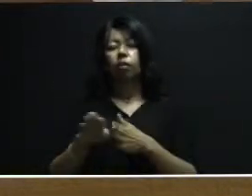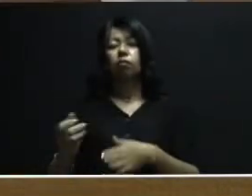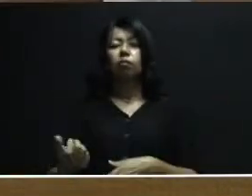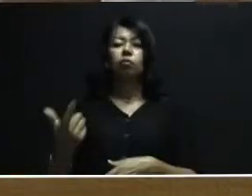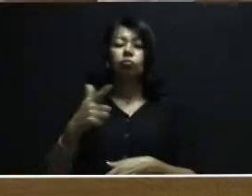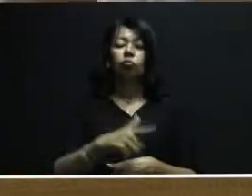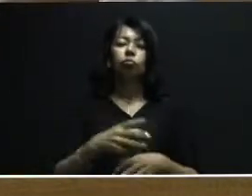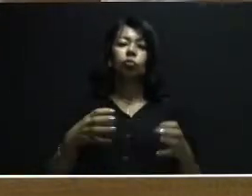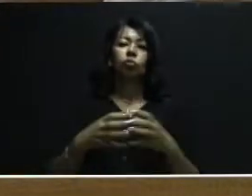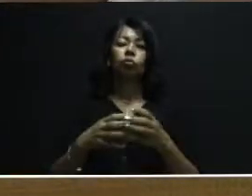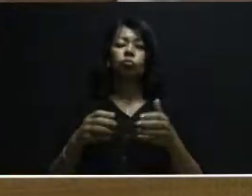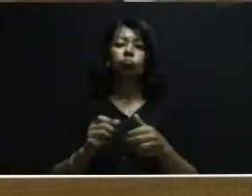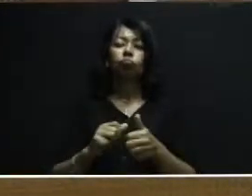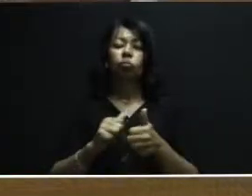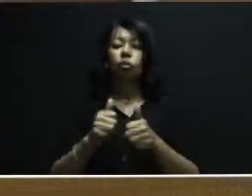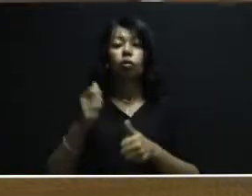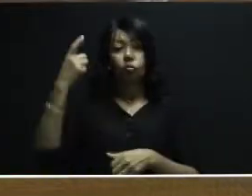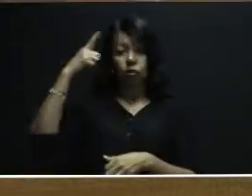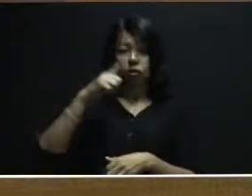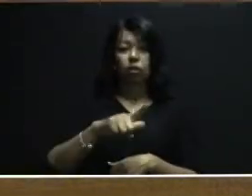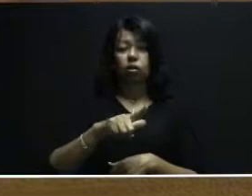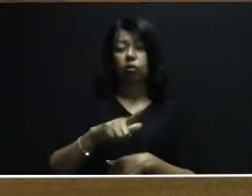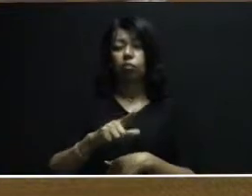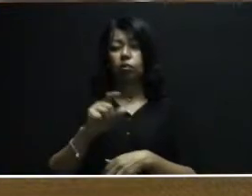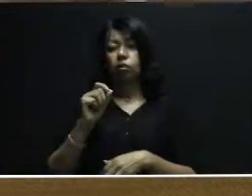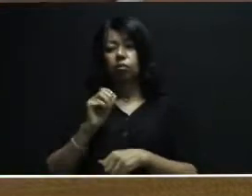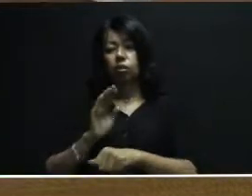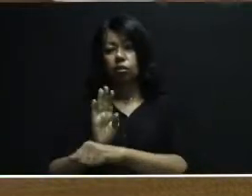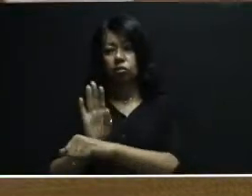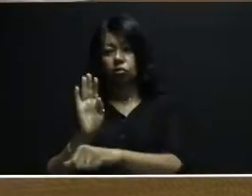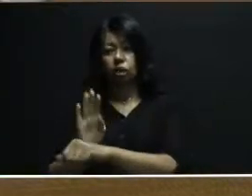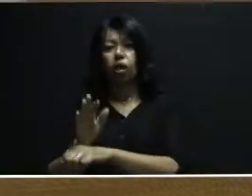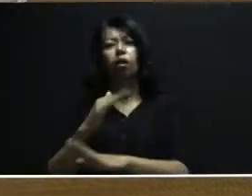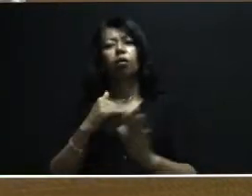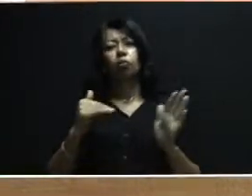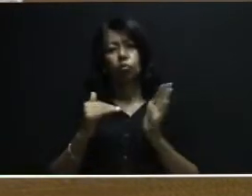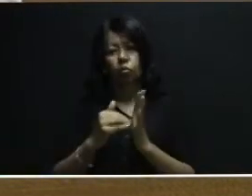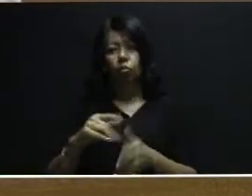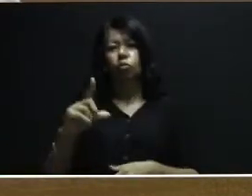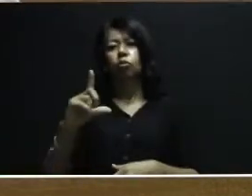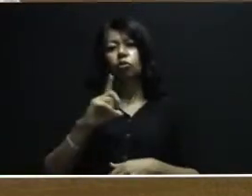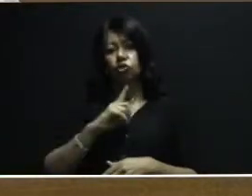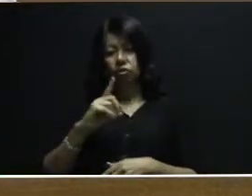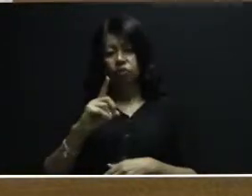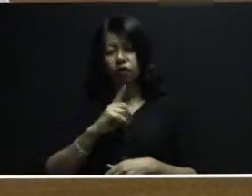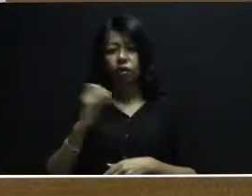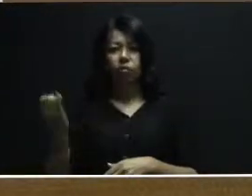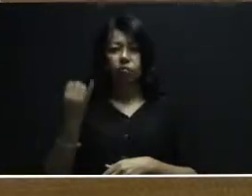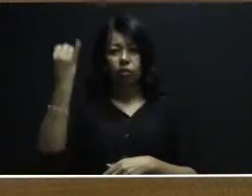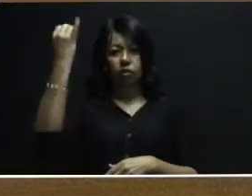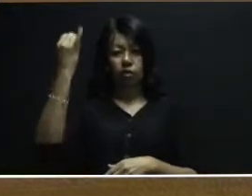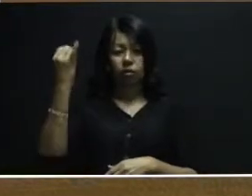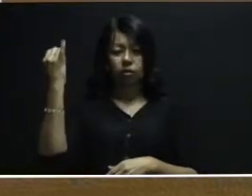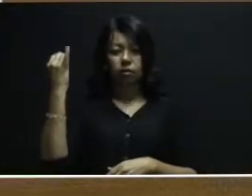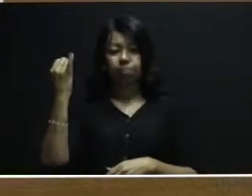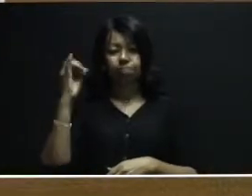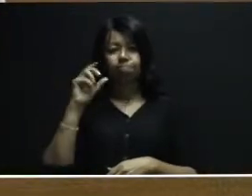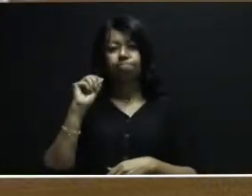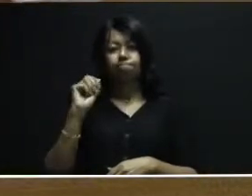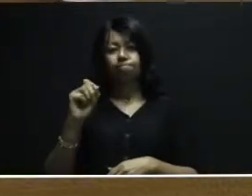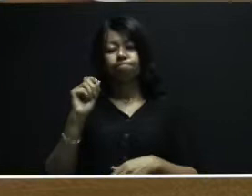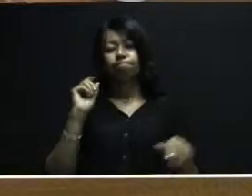dos departamentos que nós conseguimos ajudar a organizar, todos eles tiveram importância muito grande